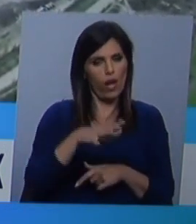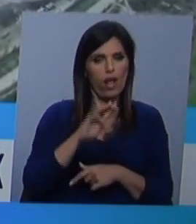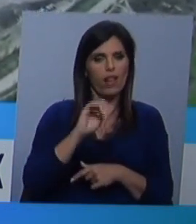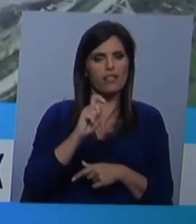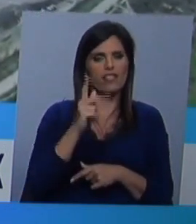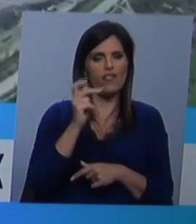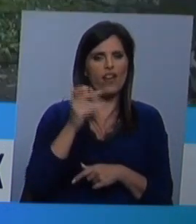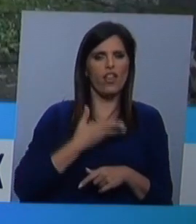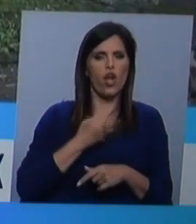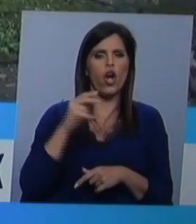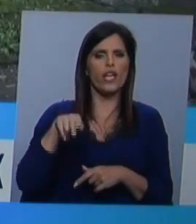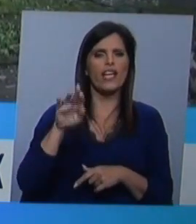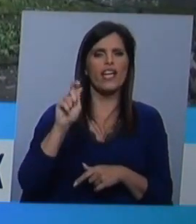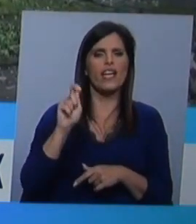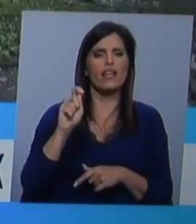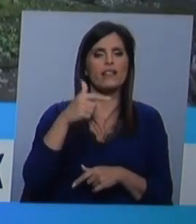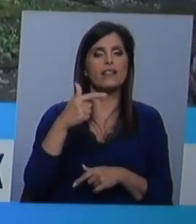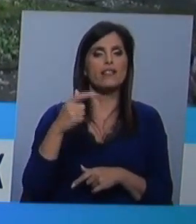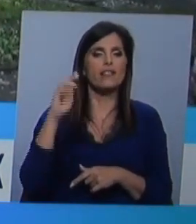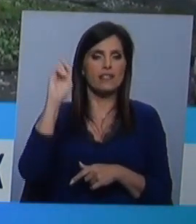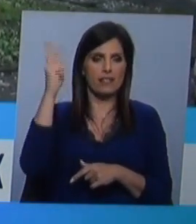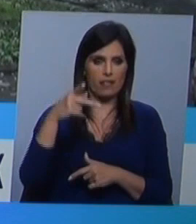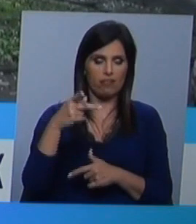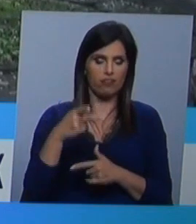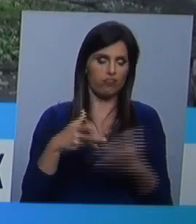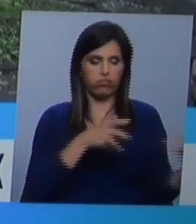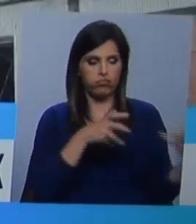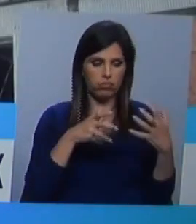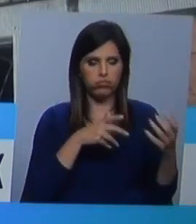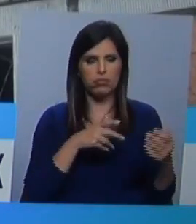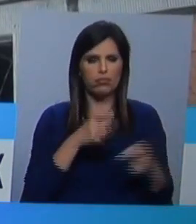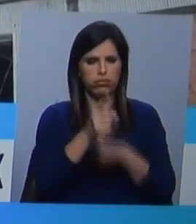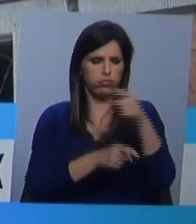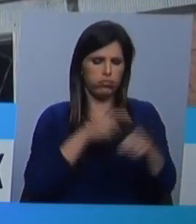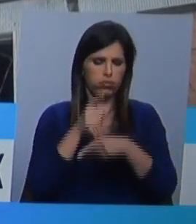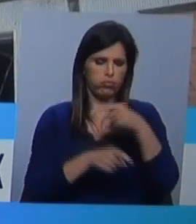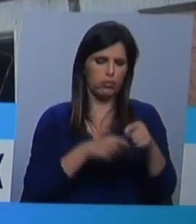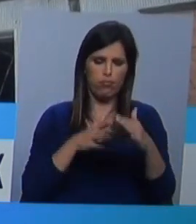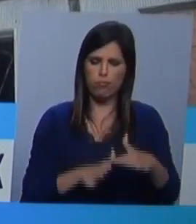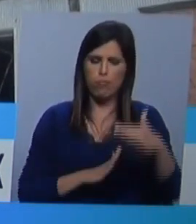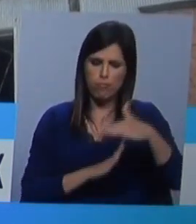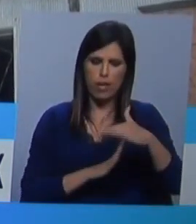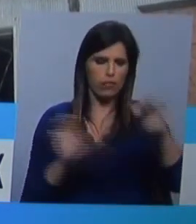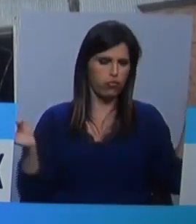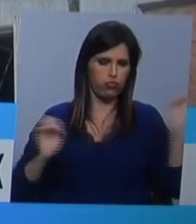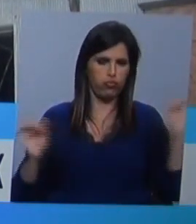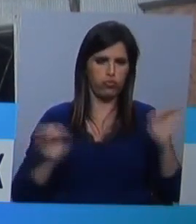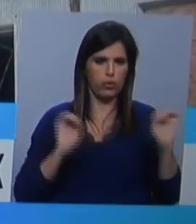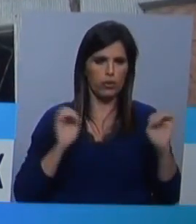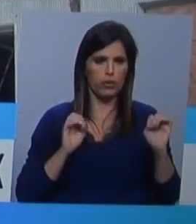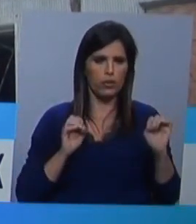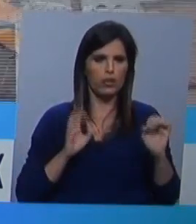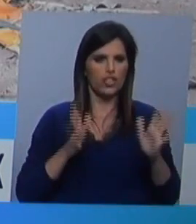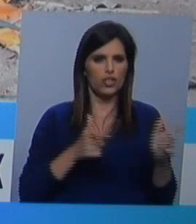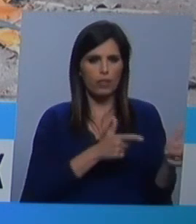na última semana. São confrontos muito intensos, sem pausas, já de terreno, no que se diz a luta de